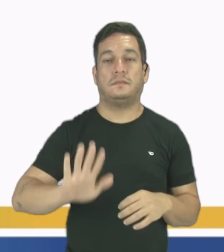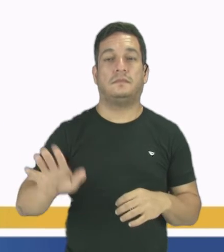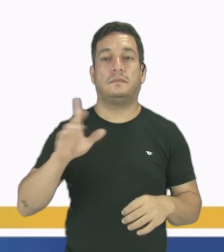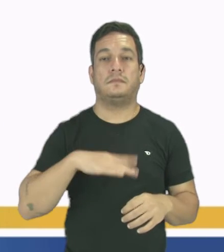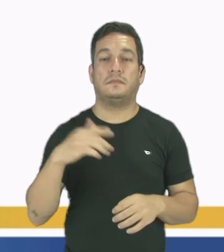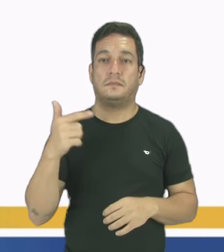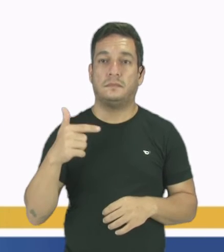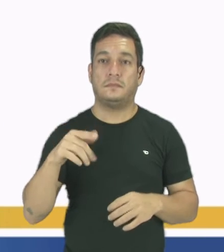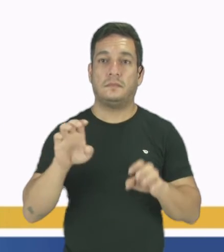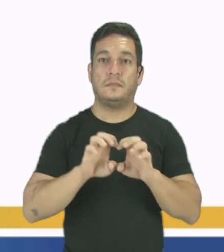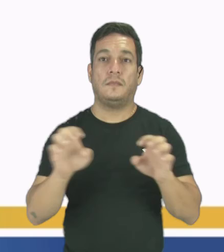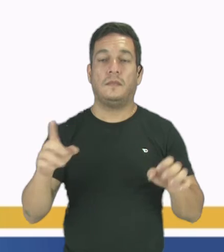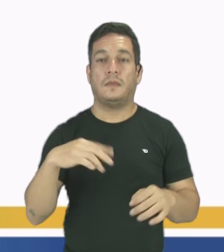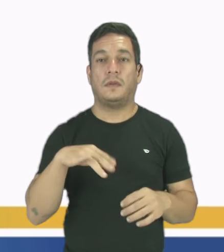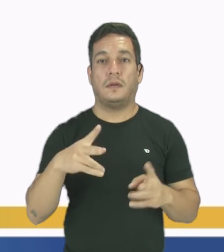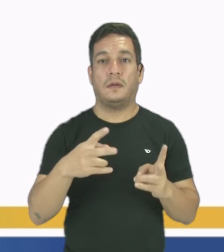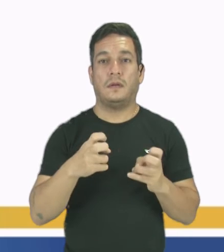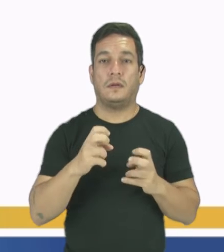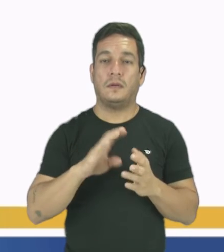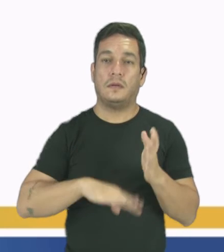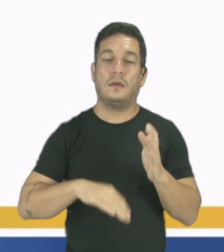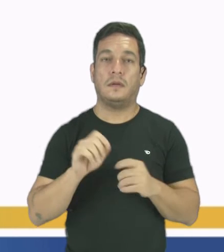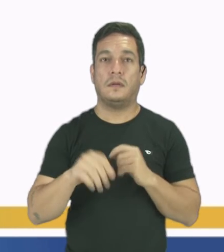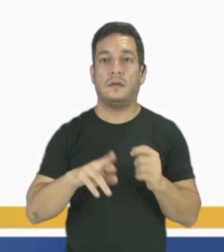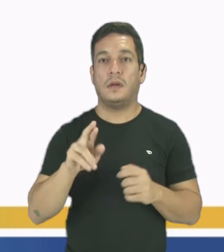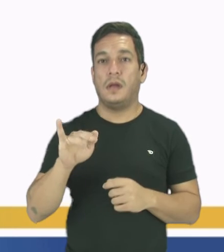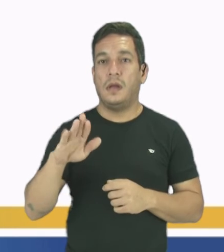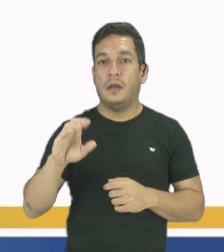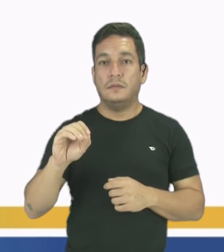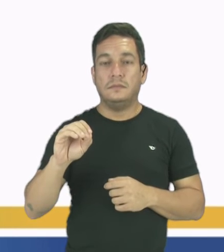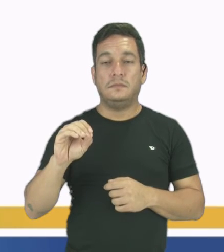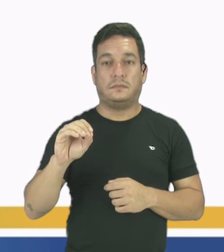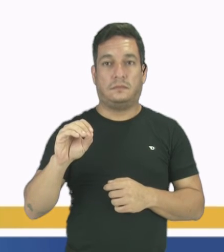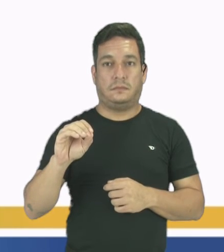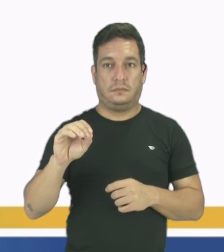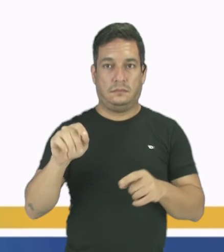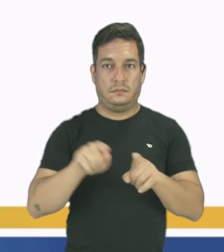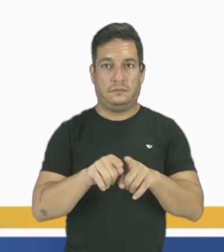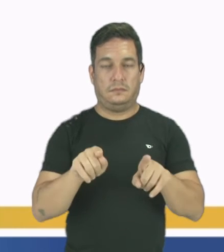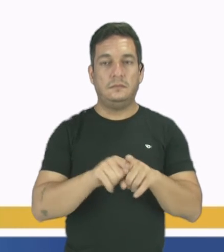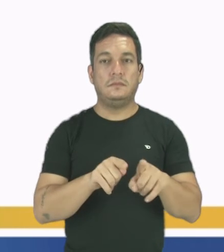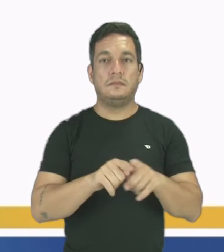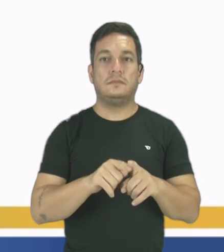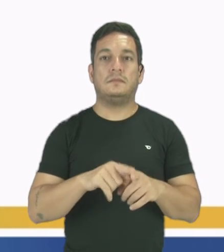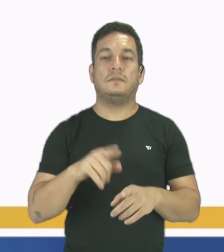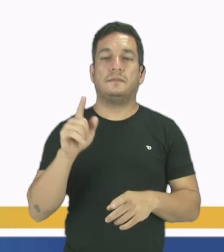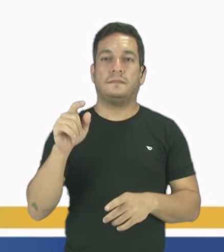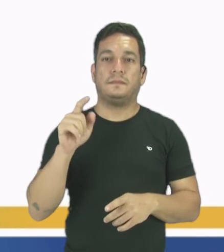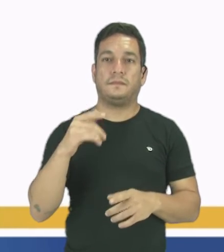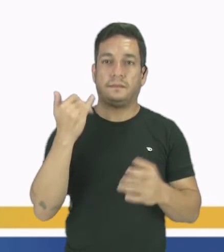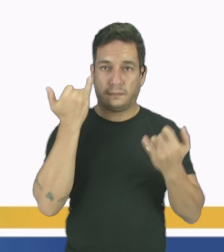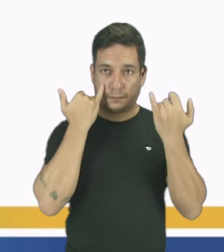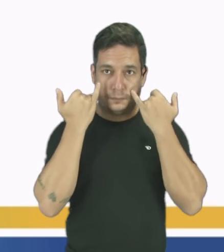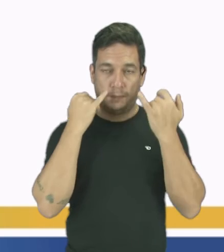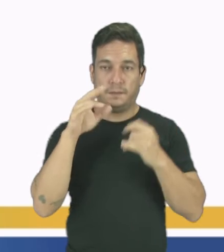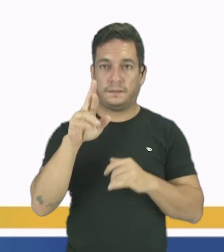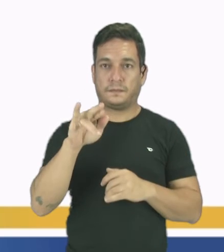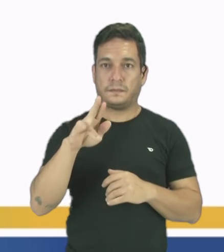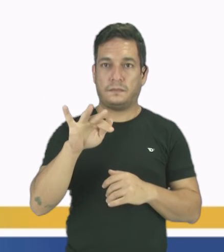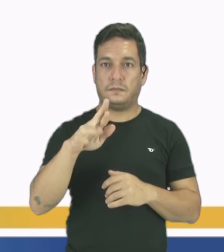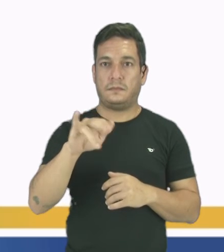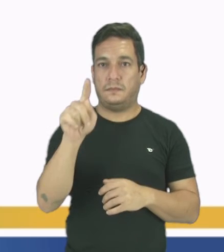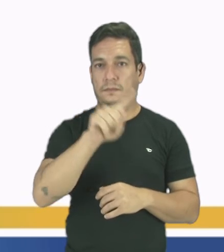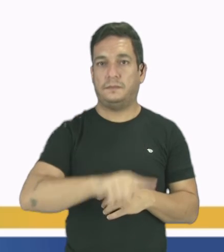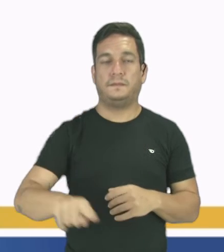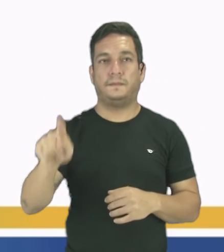dessa segunda equação, nós vamos extrair o raio e o dado da circunferência,